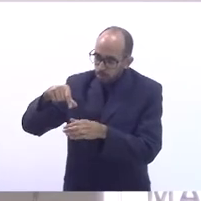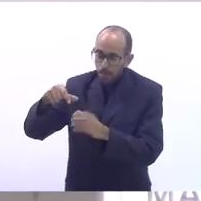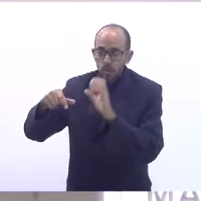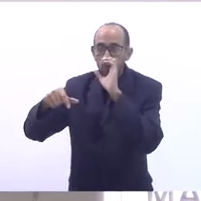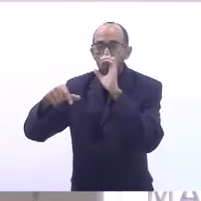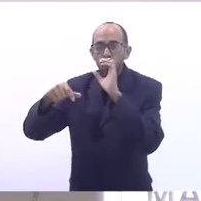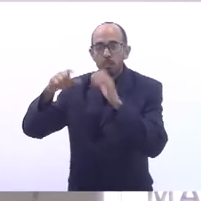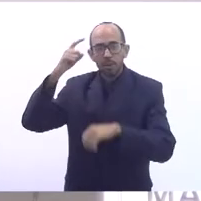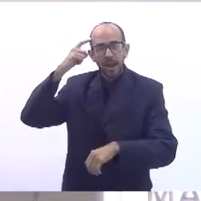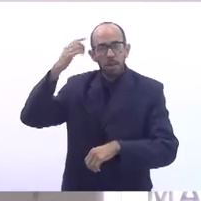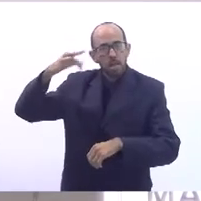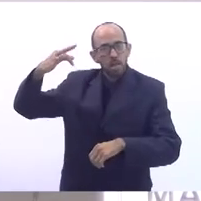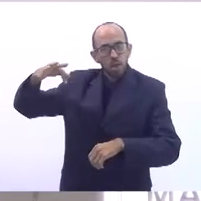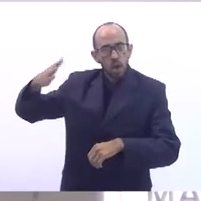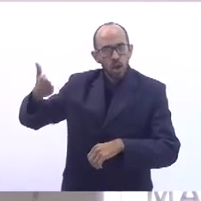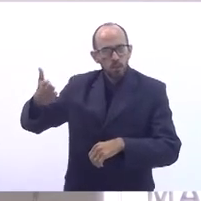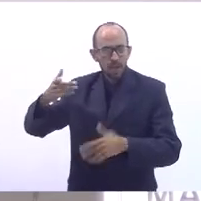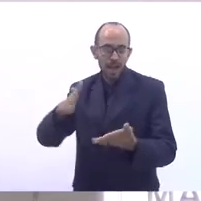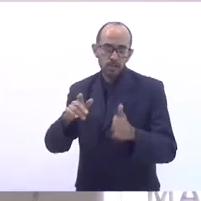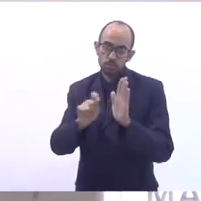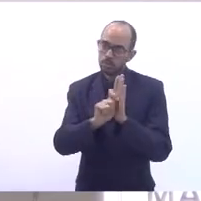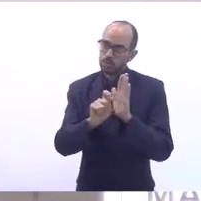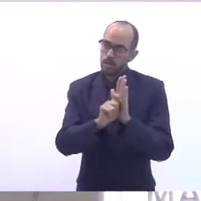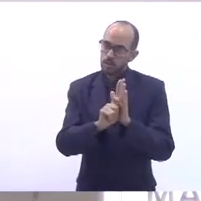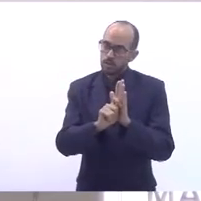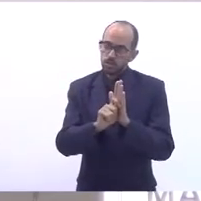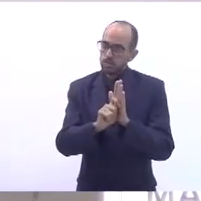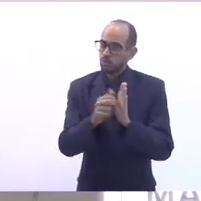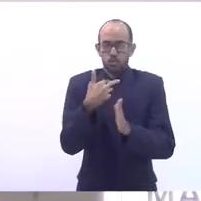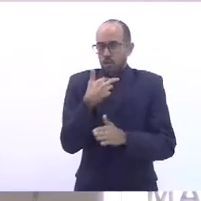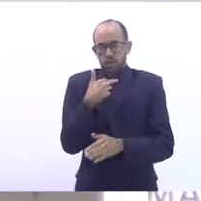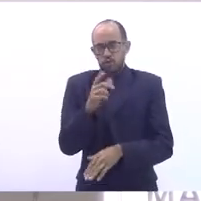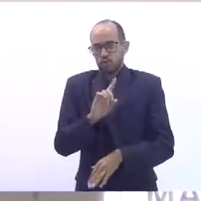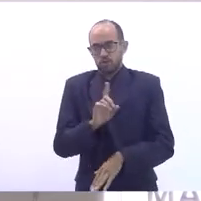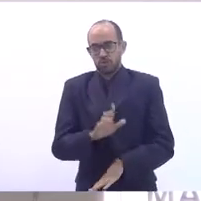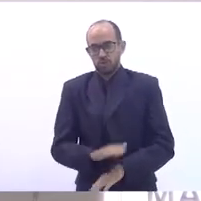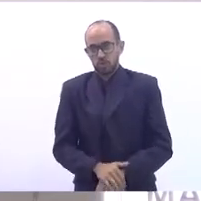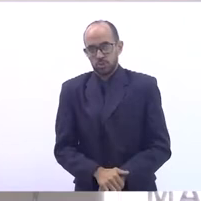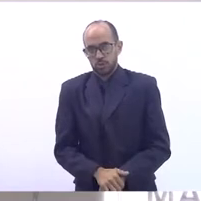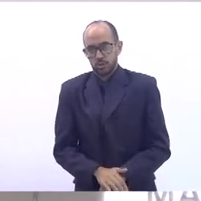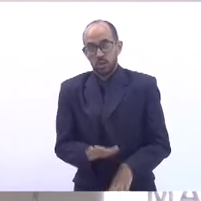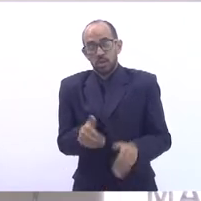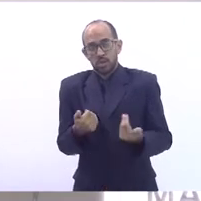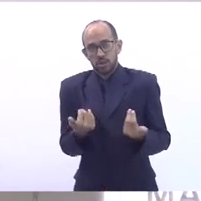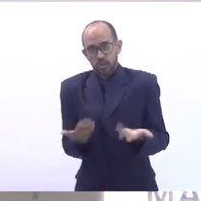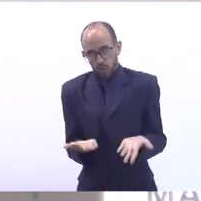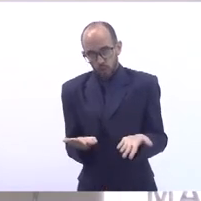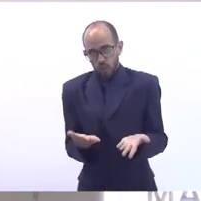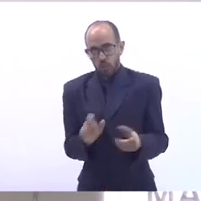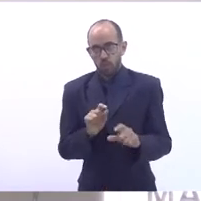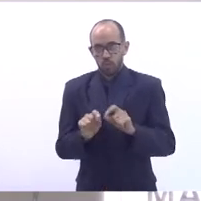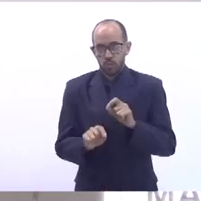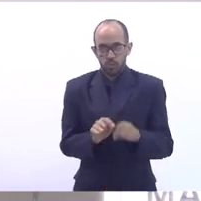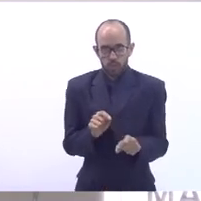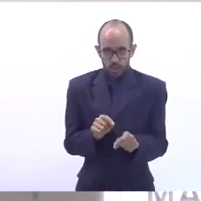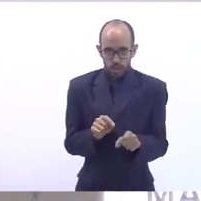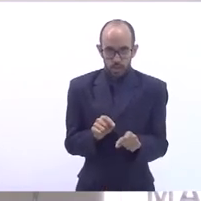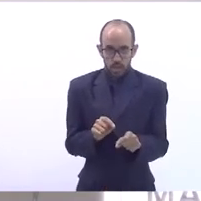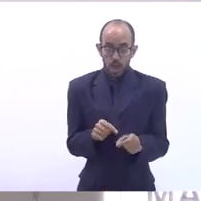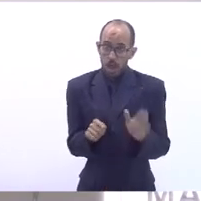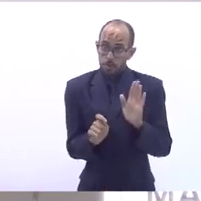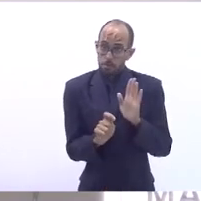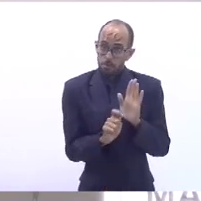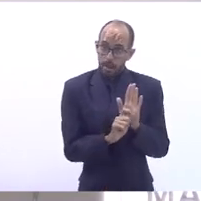um baseado porque você quer ficar sem dor de cabeça não é tranquilo e aí a maconha